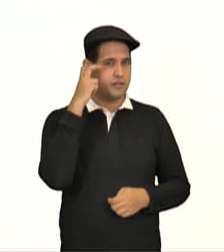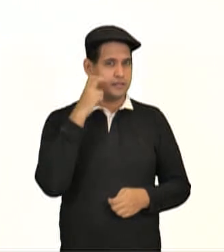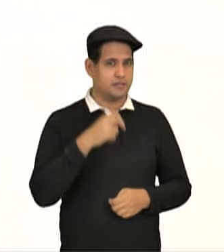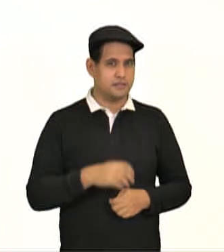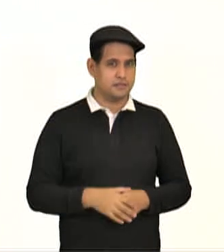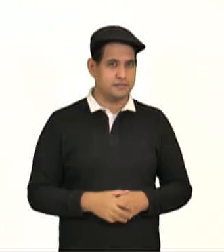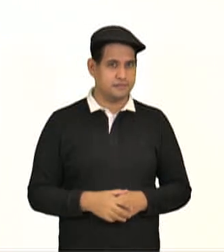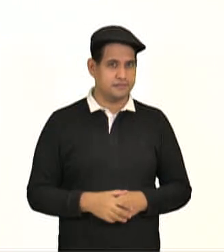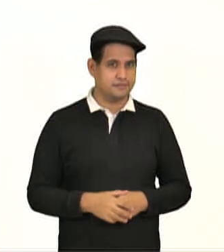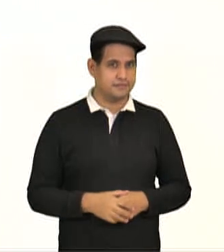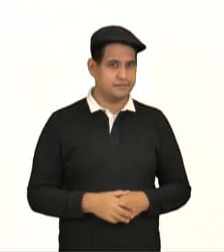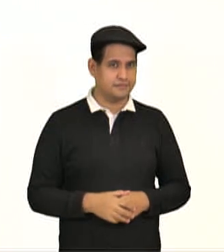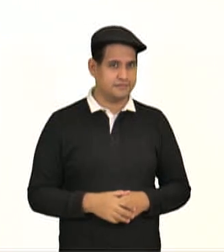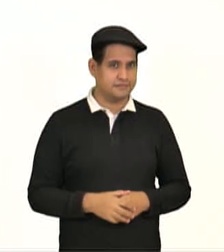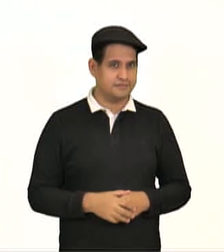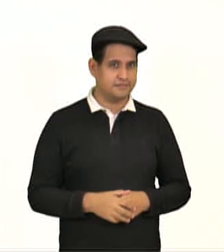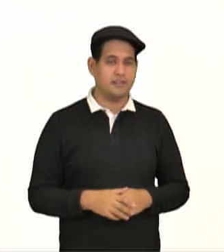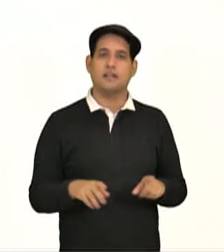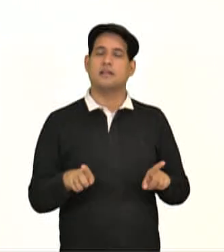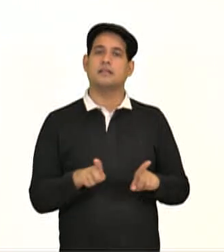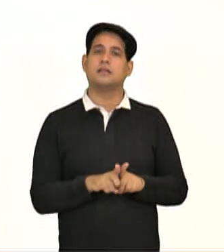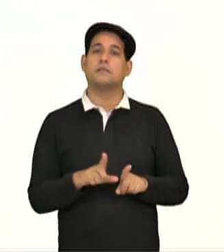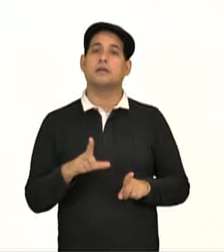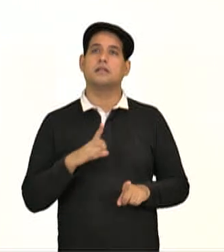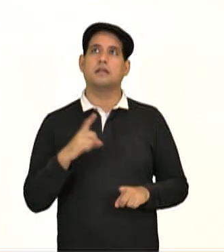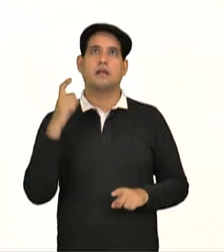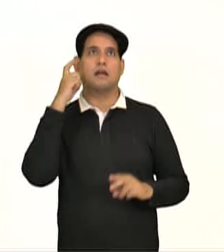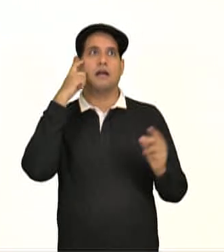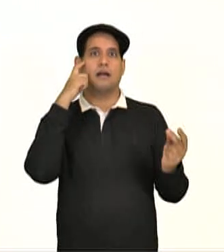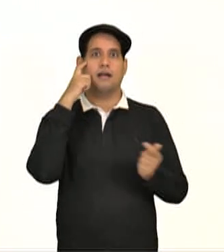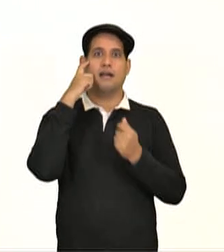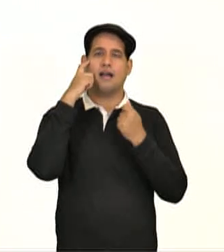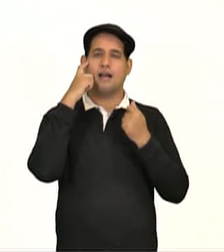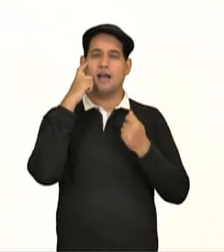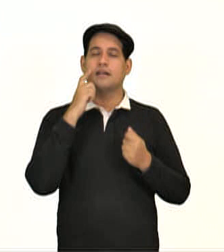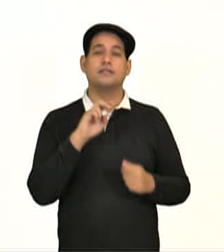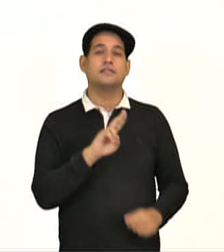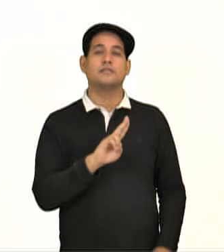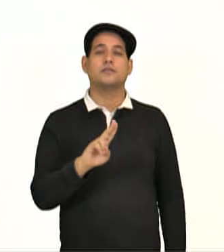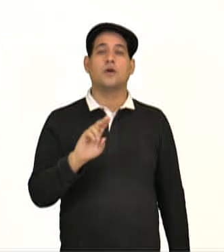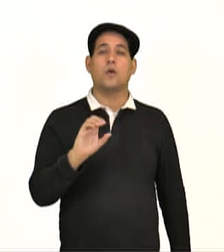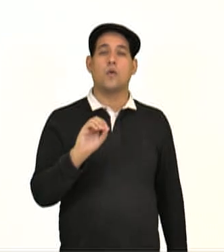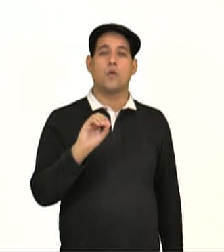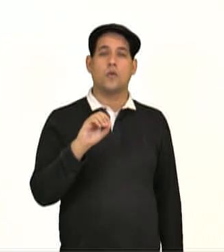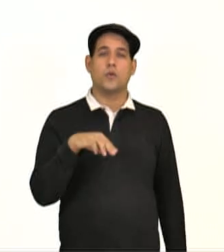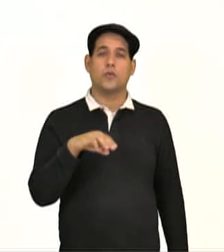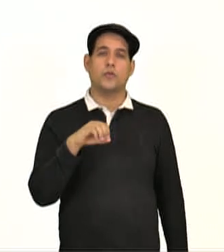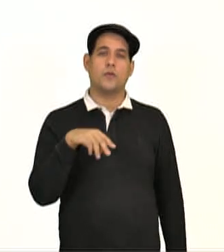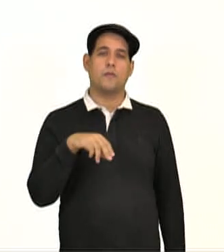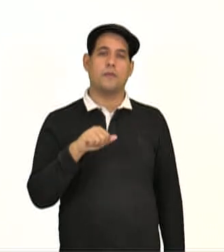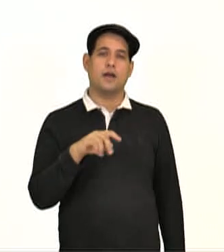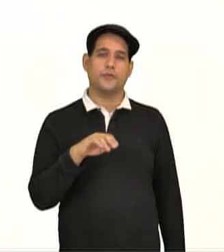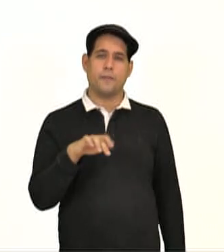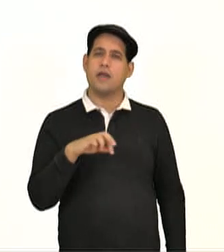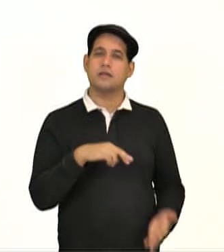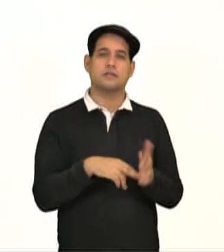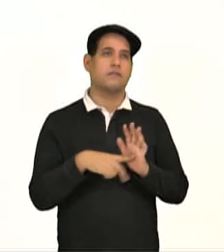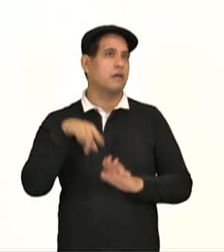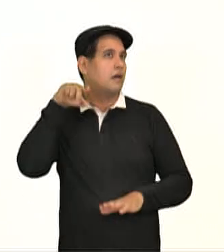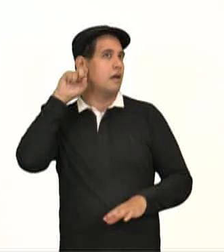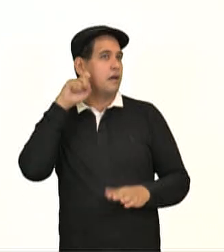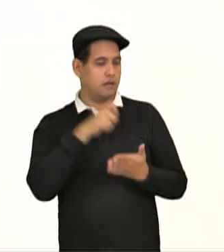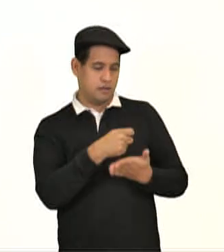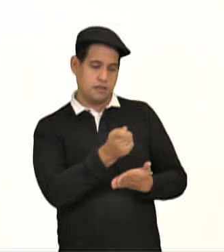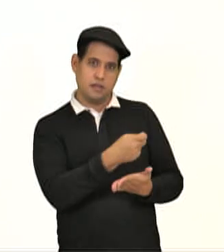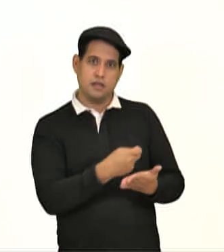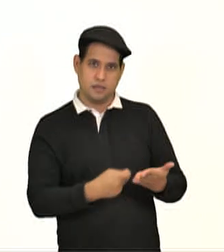inteligente? E ali a gente tem um flash, uma onomatopeia que simboliza o barulho que foi feito, provavelmente, né,